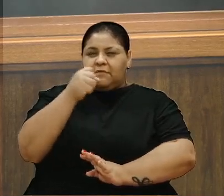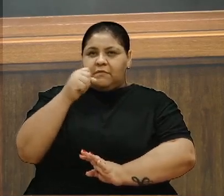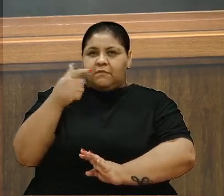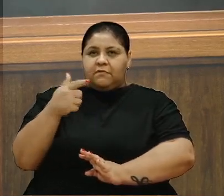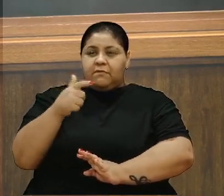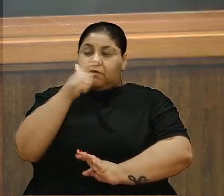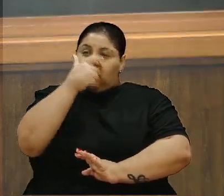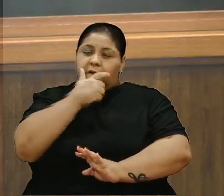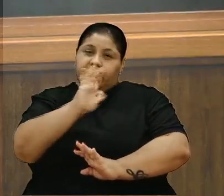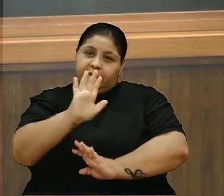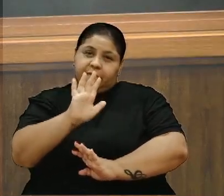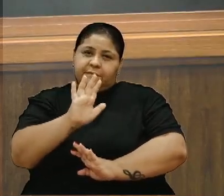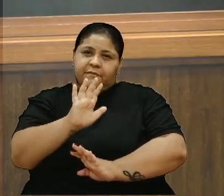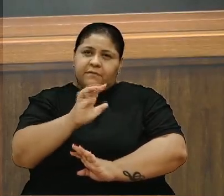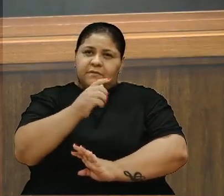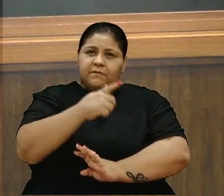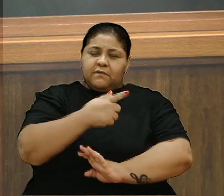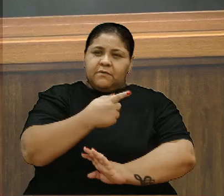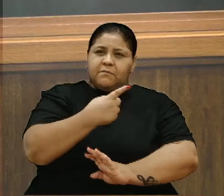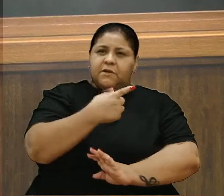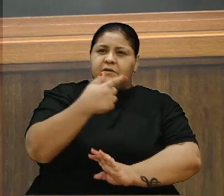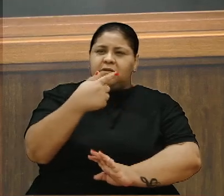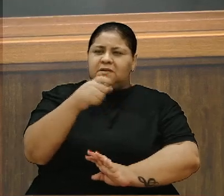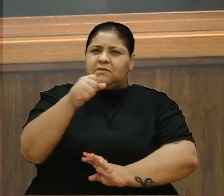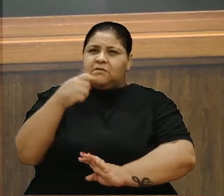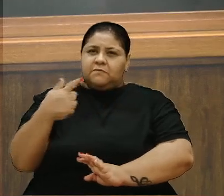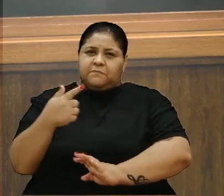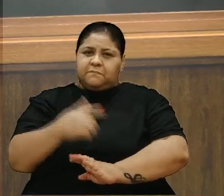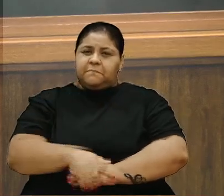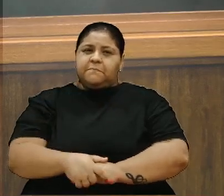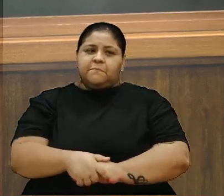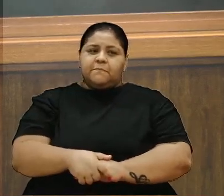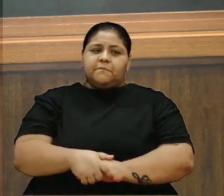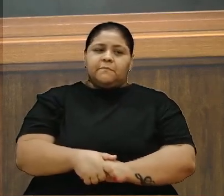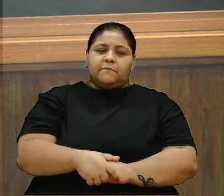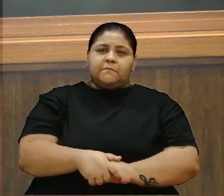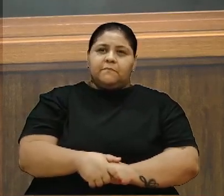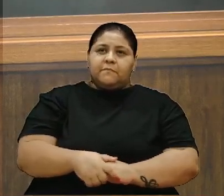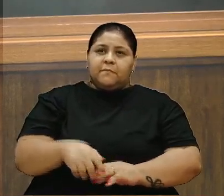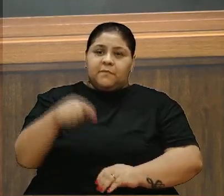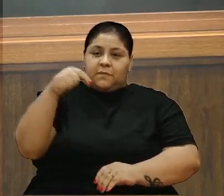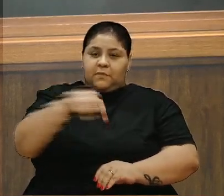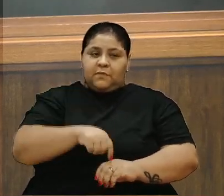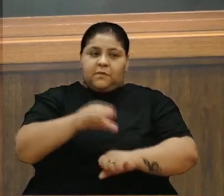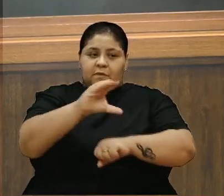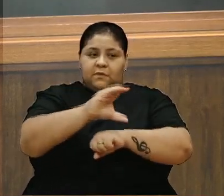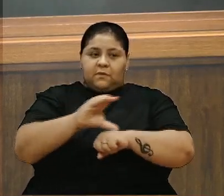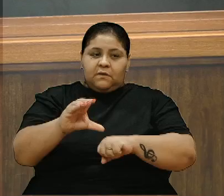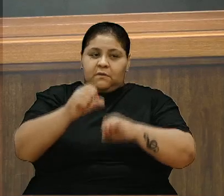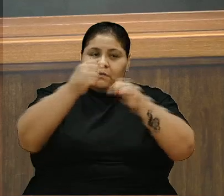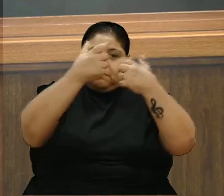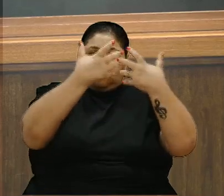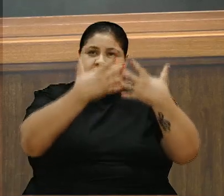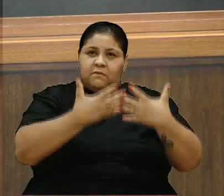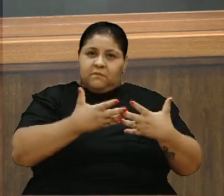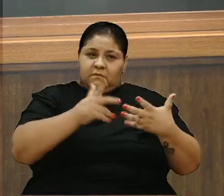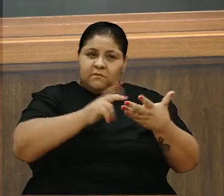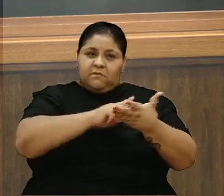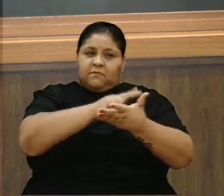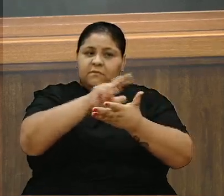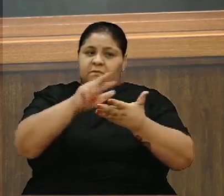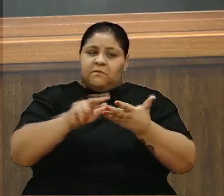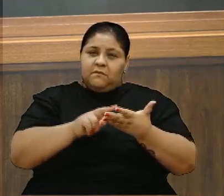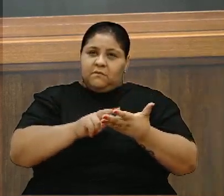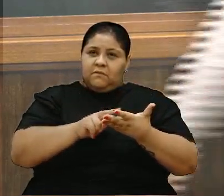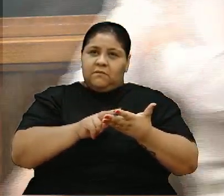1887, se eu não me engano. 1787, se eu não me engano. A nossa Constituição, ela traz várias questões da